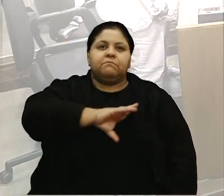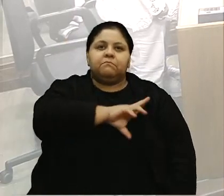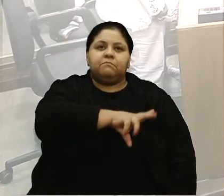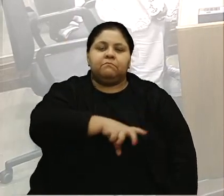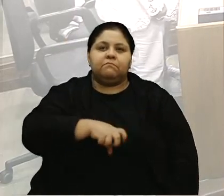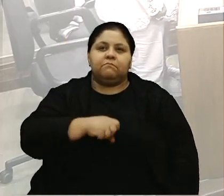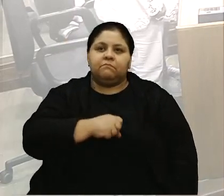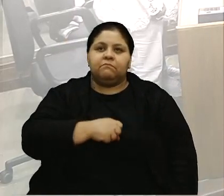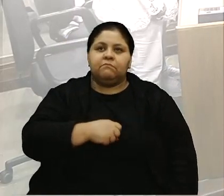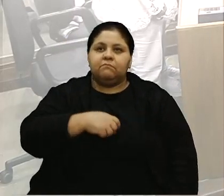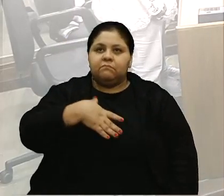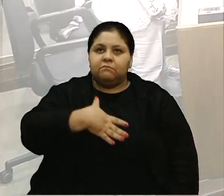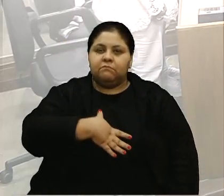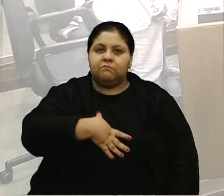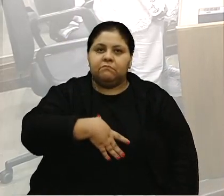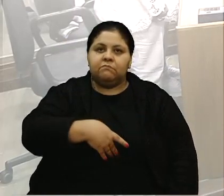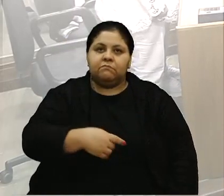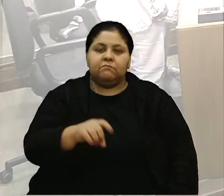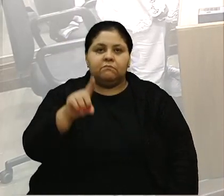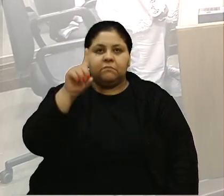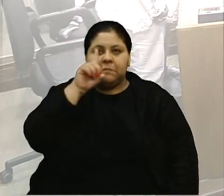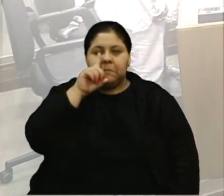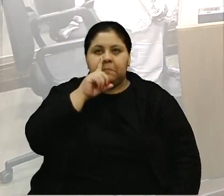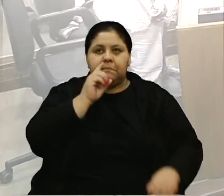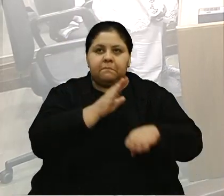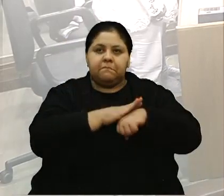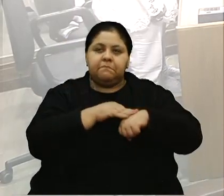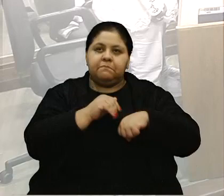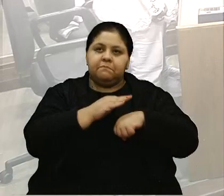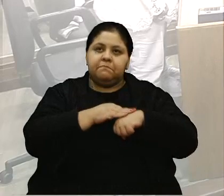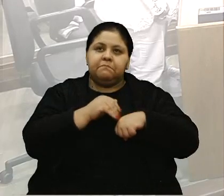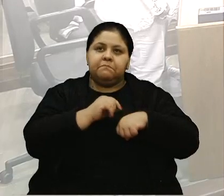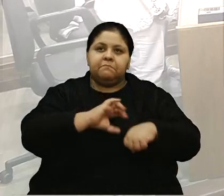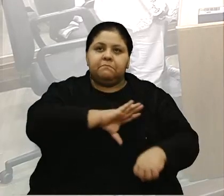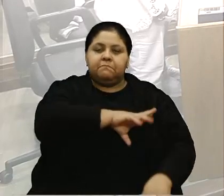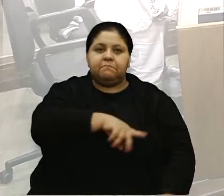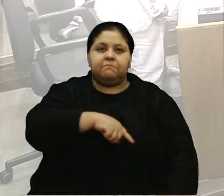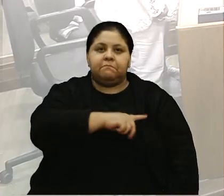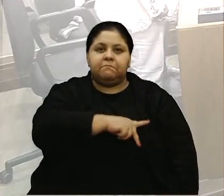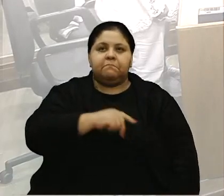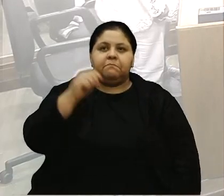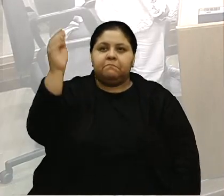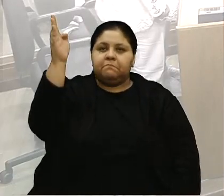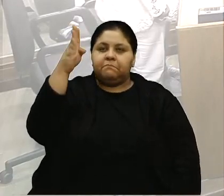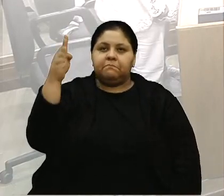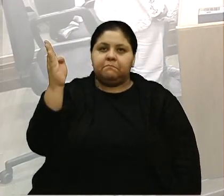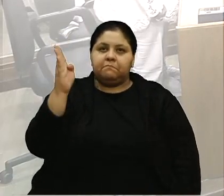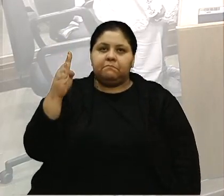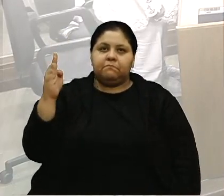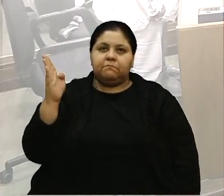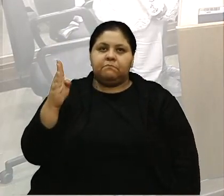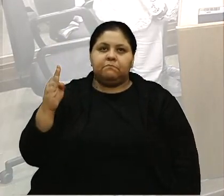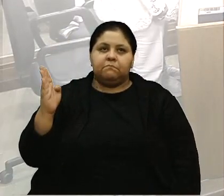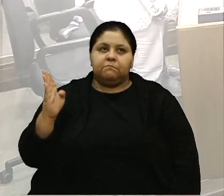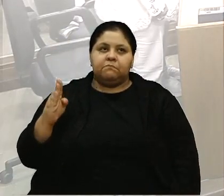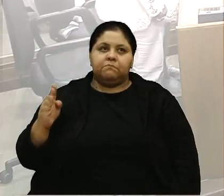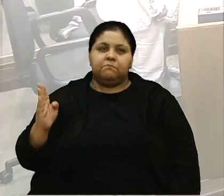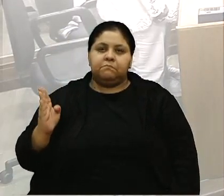pátria amada, os filhos deste sol és mais gentil, pátria amada